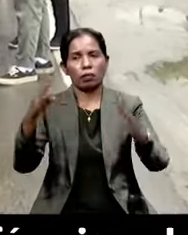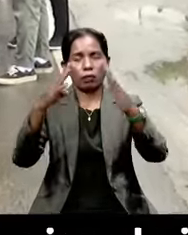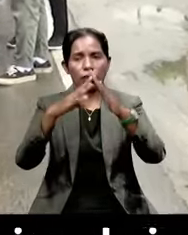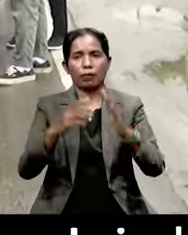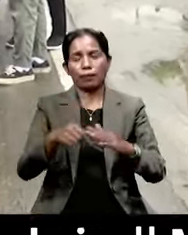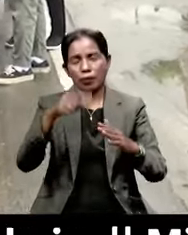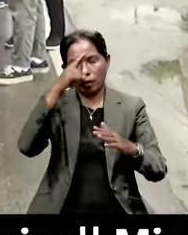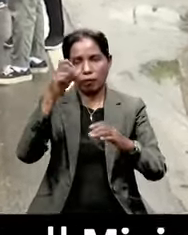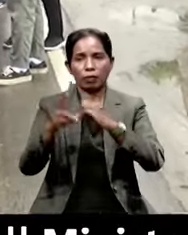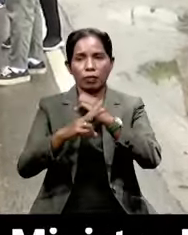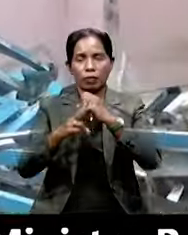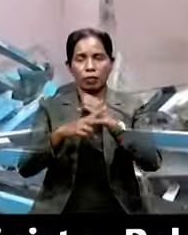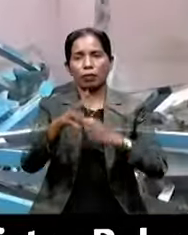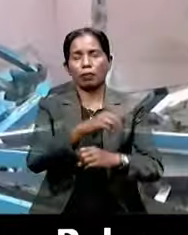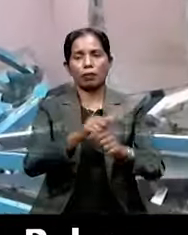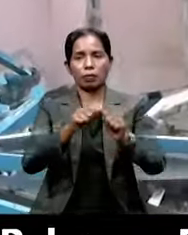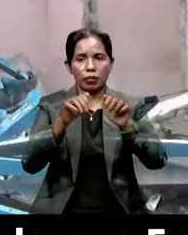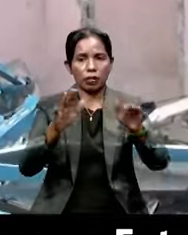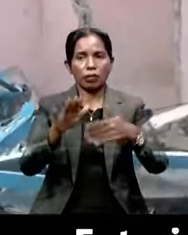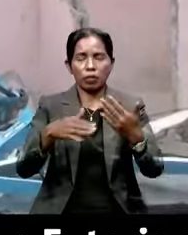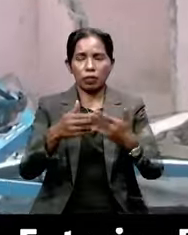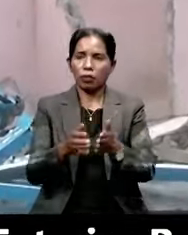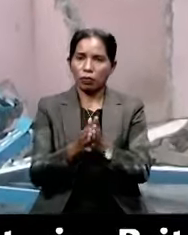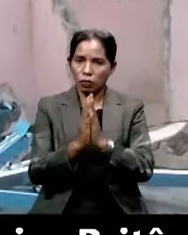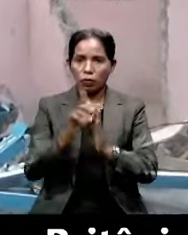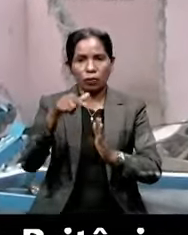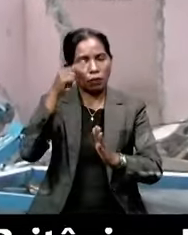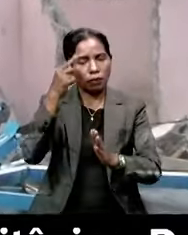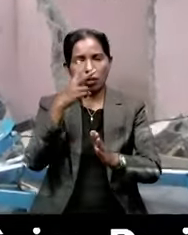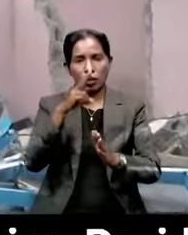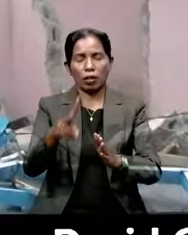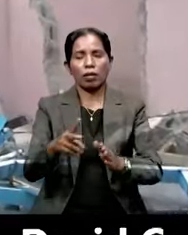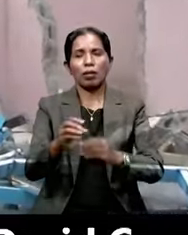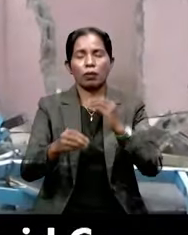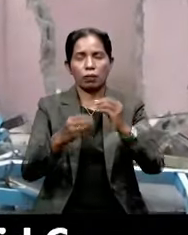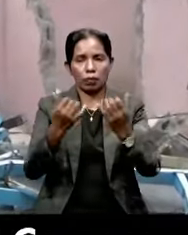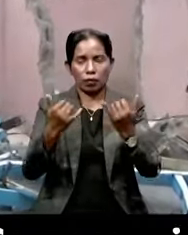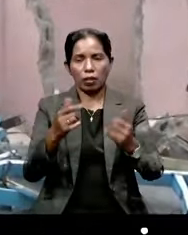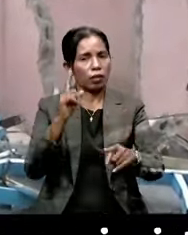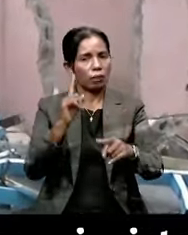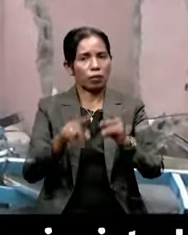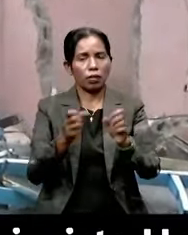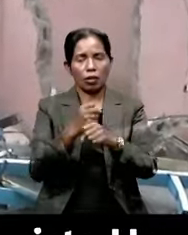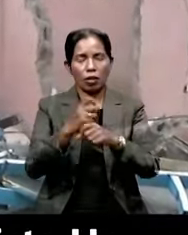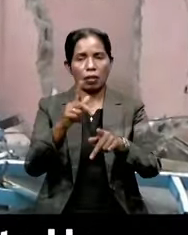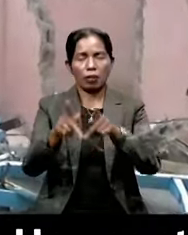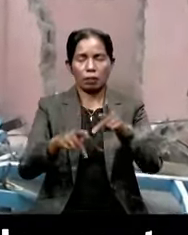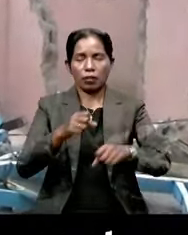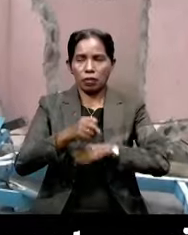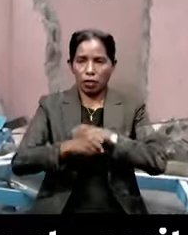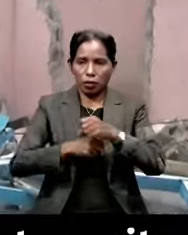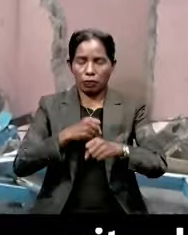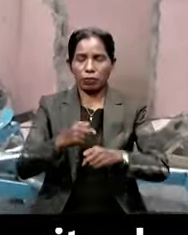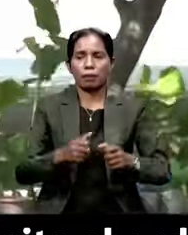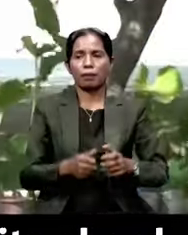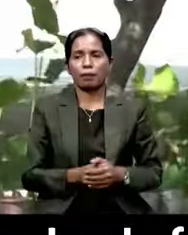né? Vítima para despejos administrativos Sira exige o governo a tu resolve a situação, né? O de labele halo ter os povo.